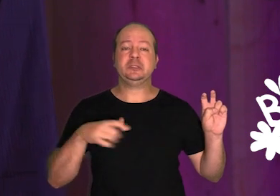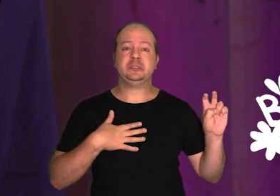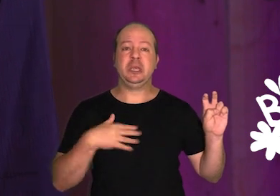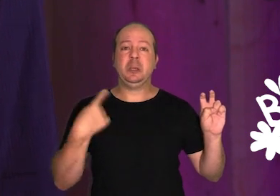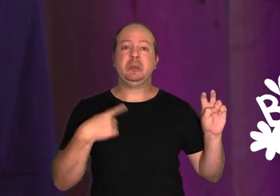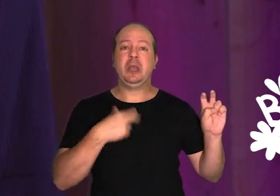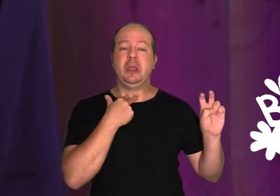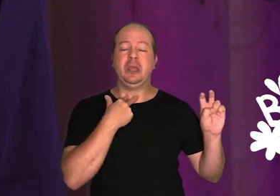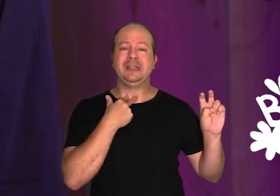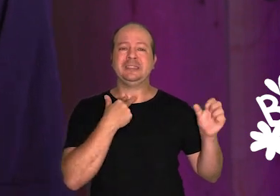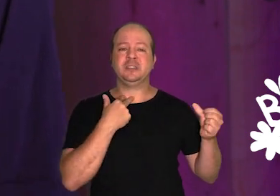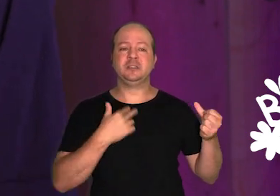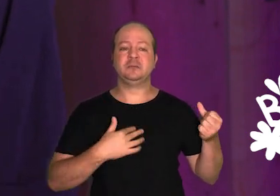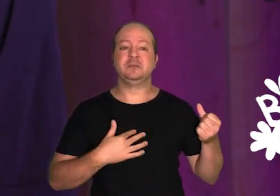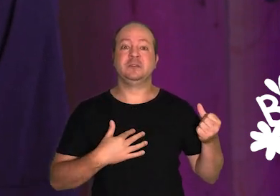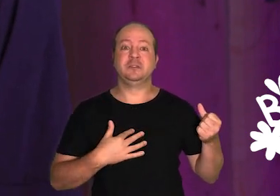tem gente no banheiro? 6.